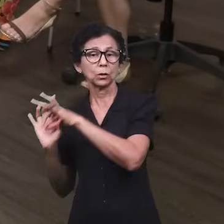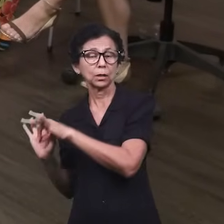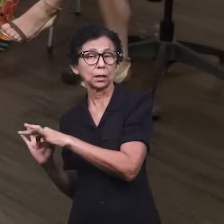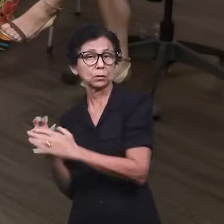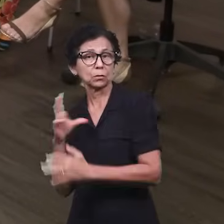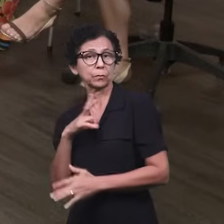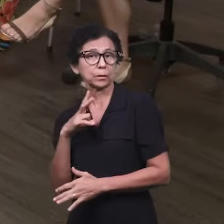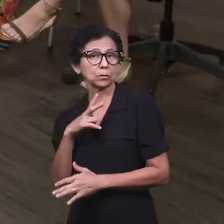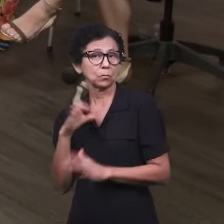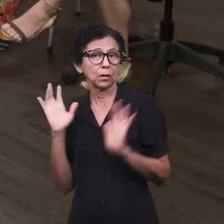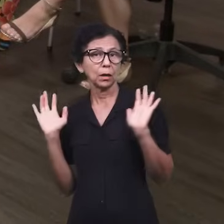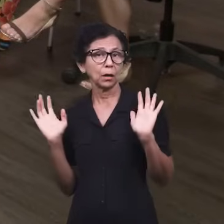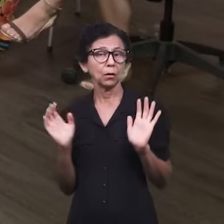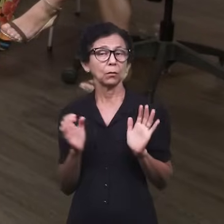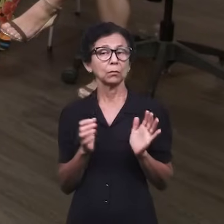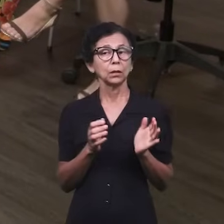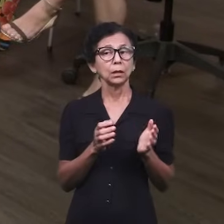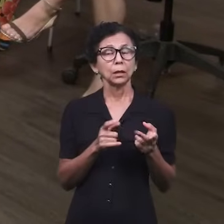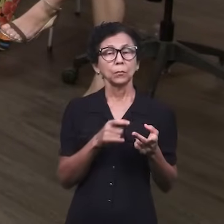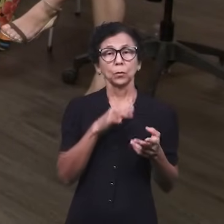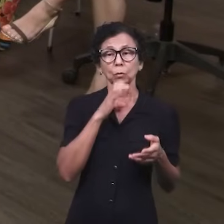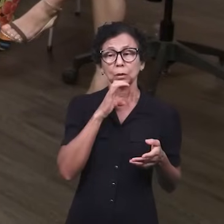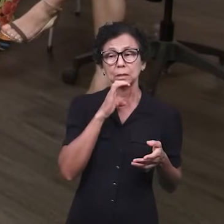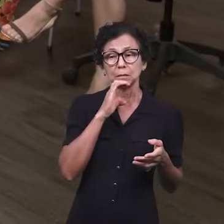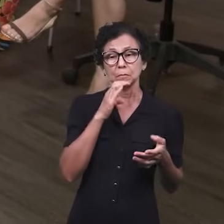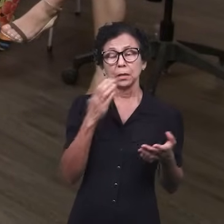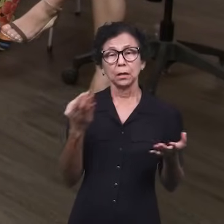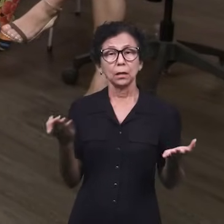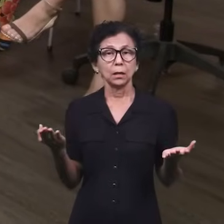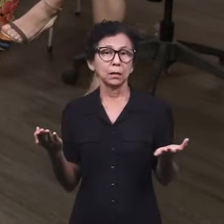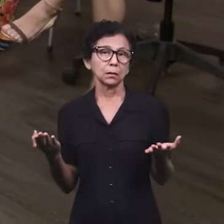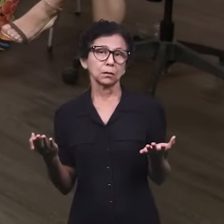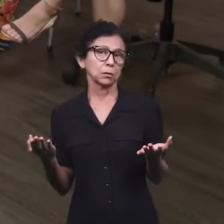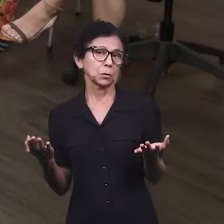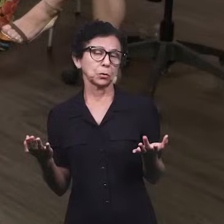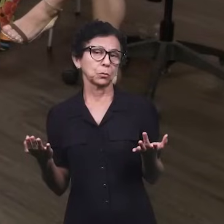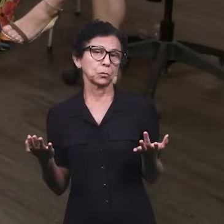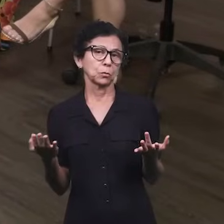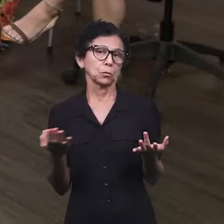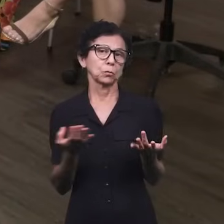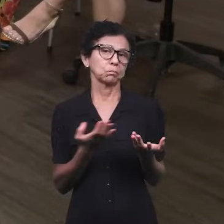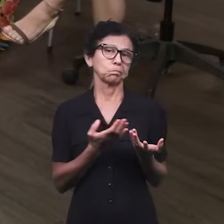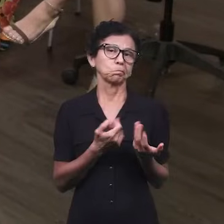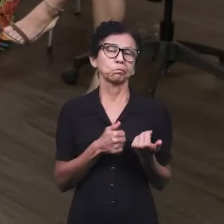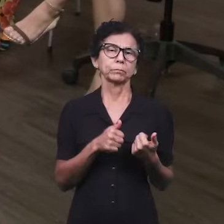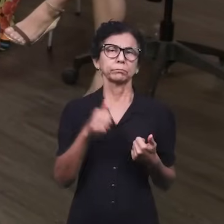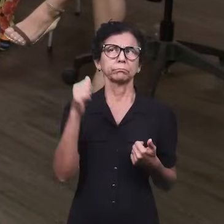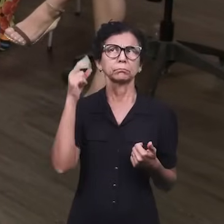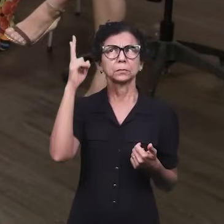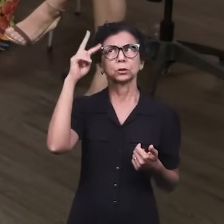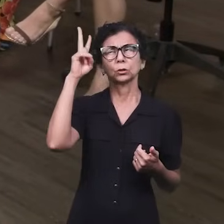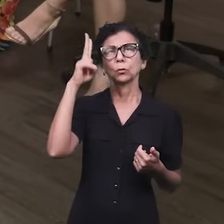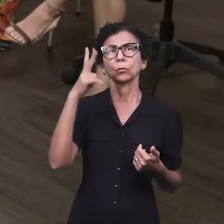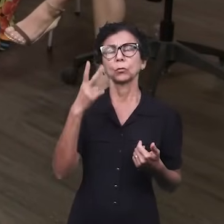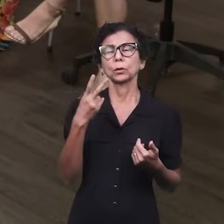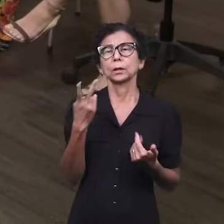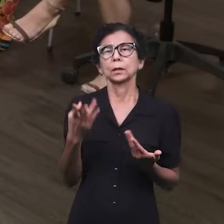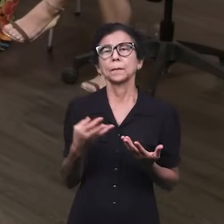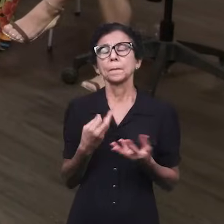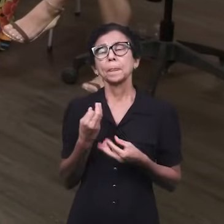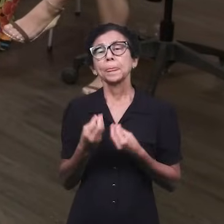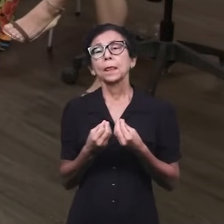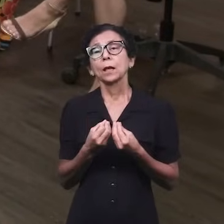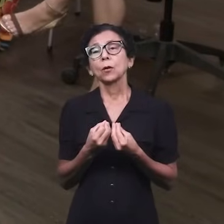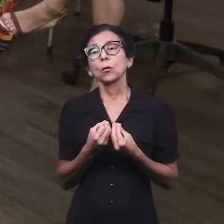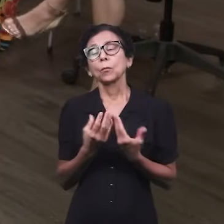diferentes o meu contexto pessoal o meu repertório de conhecimento o meu o o quanto eu conheço aquela situação histórica por